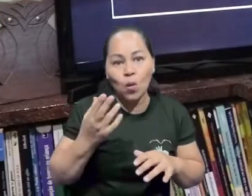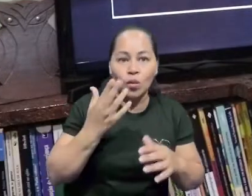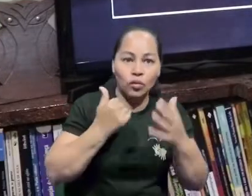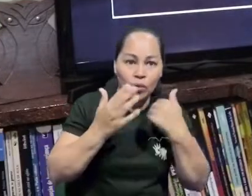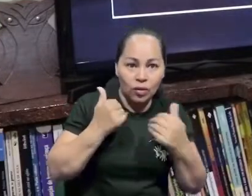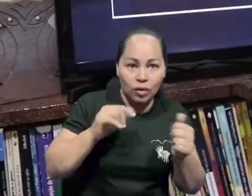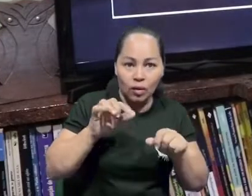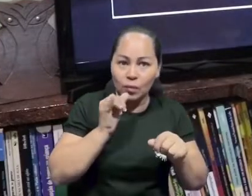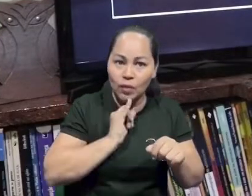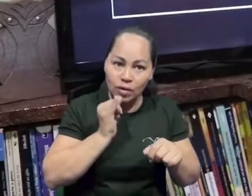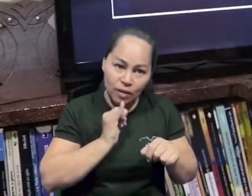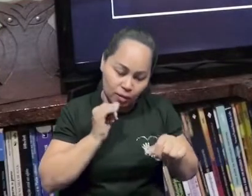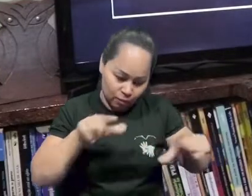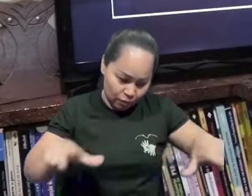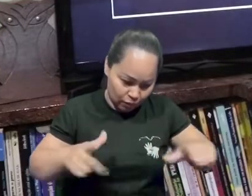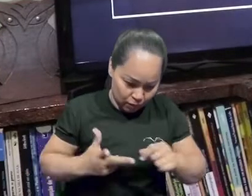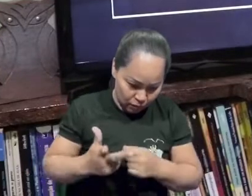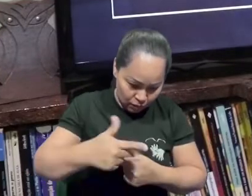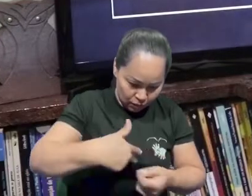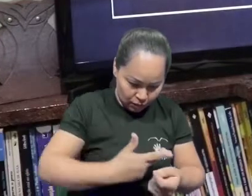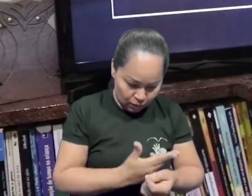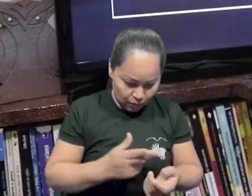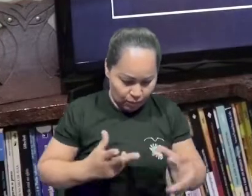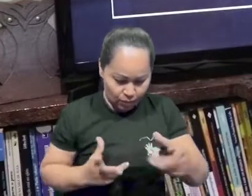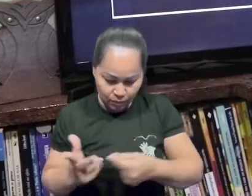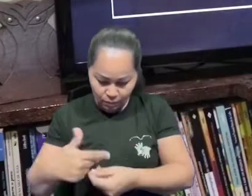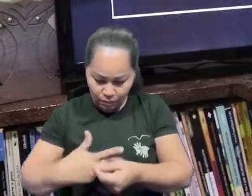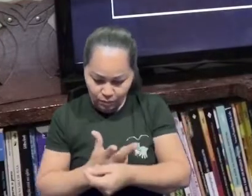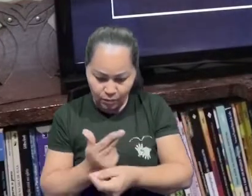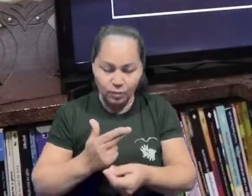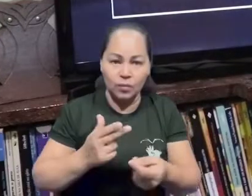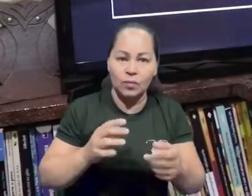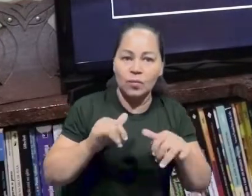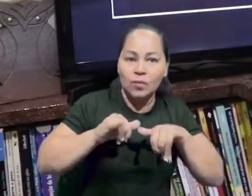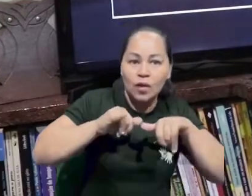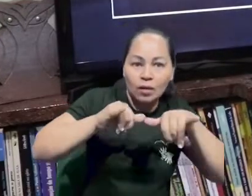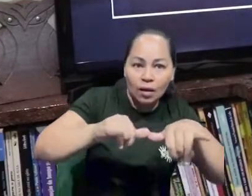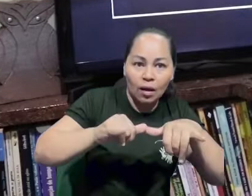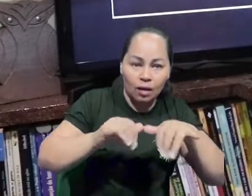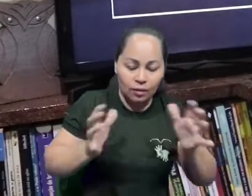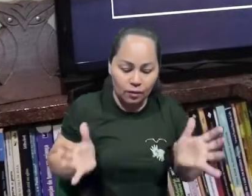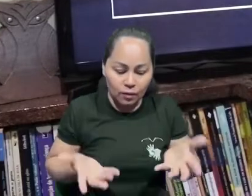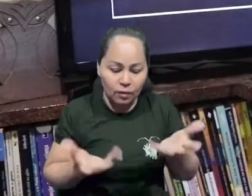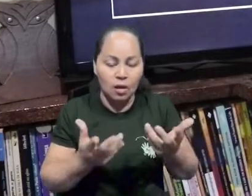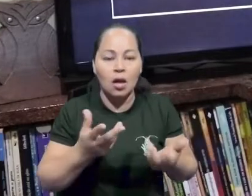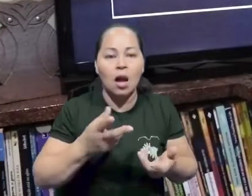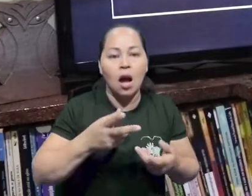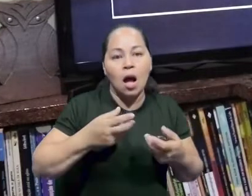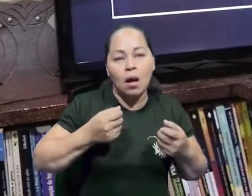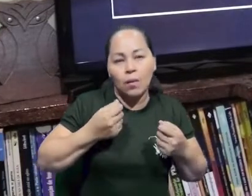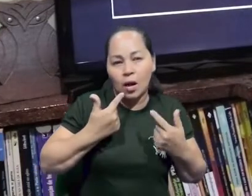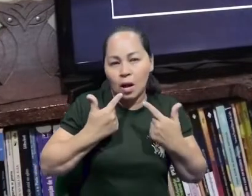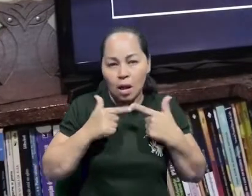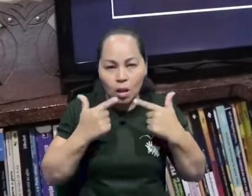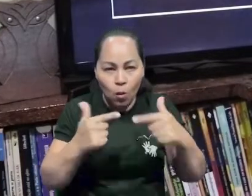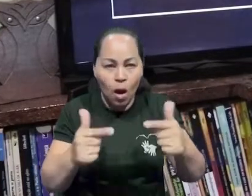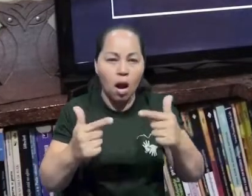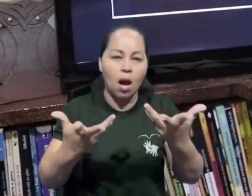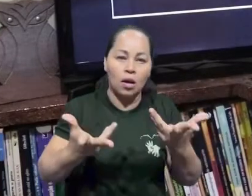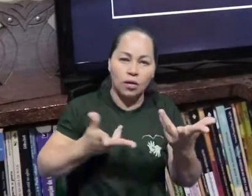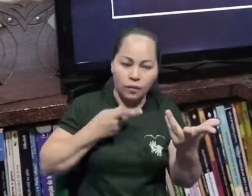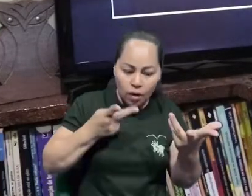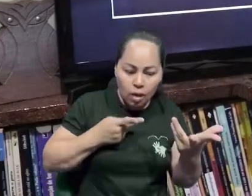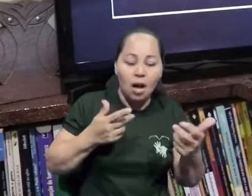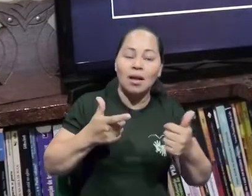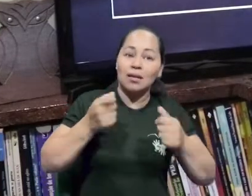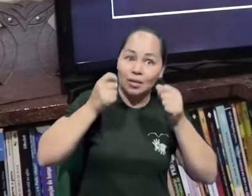alimentos. Então, eu dou um folhetinho de supermercado para recortar, para identificar o que é, para estimular a linguagem, a fala, ele